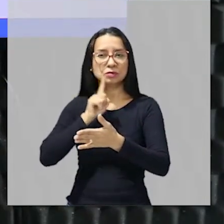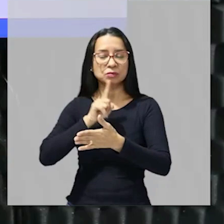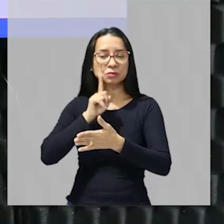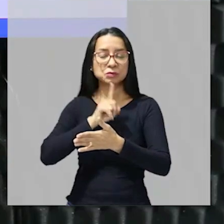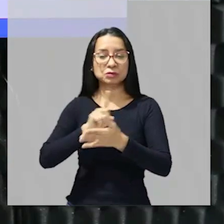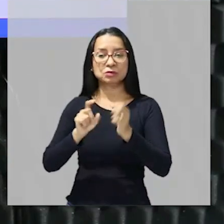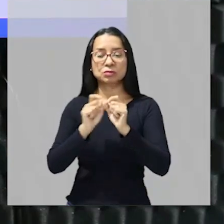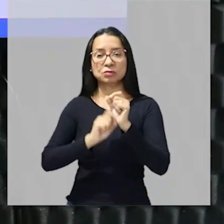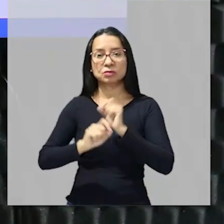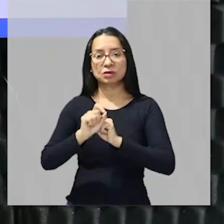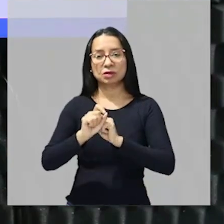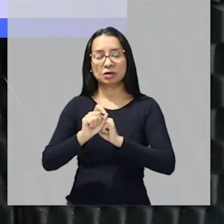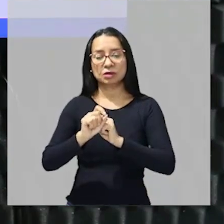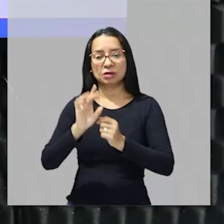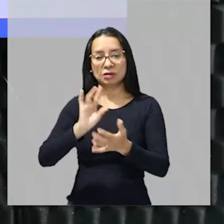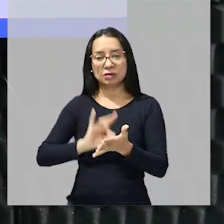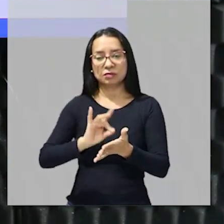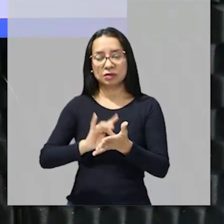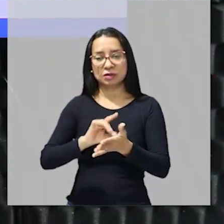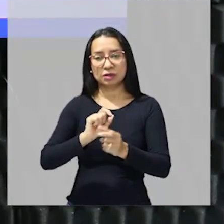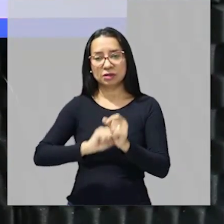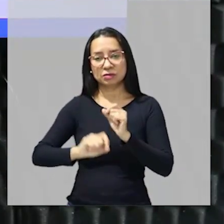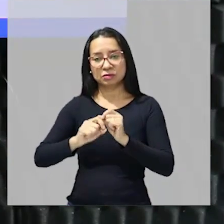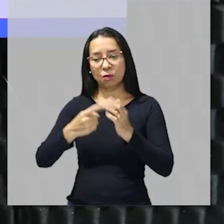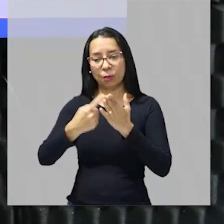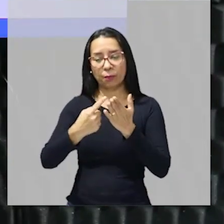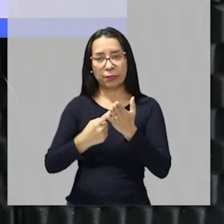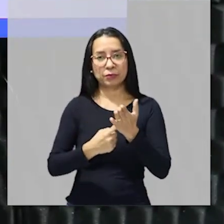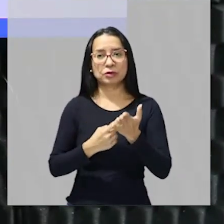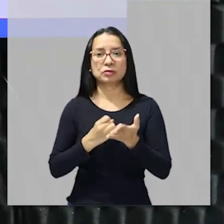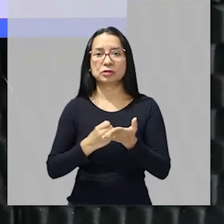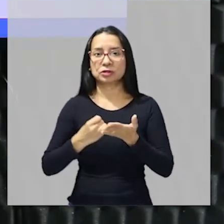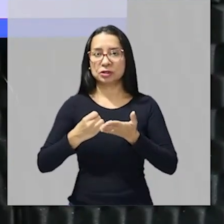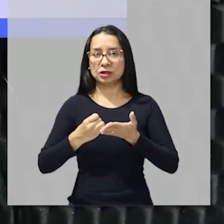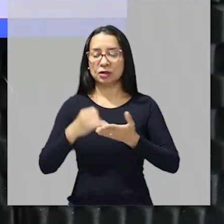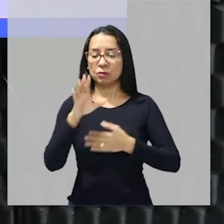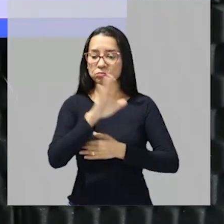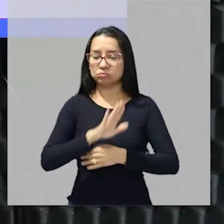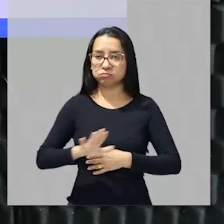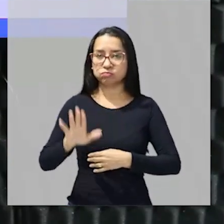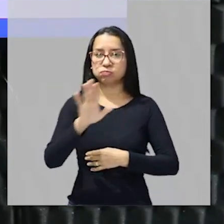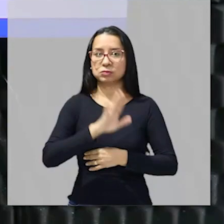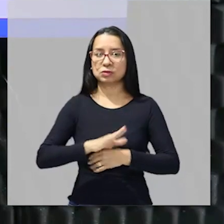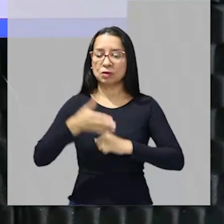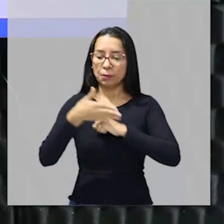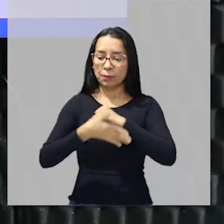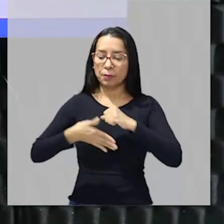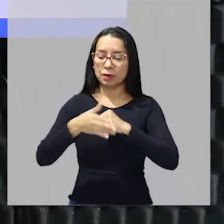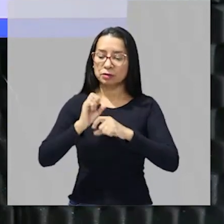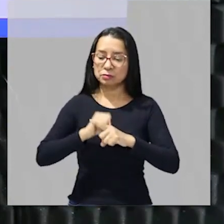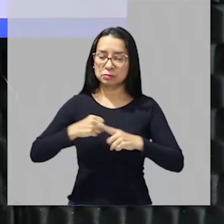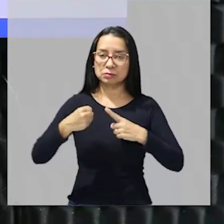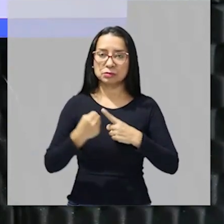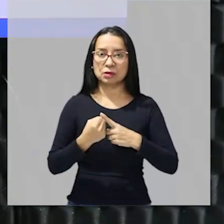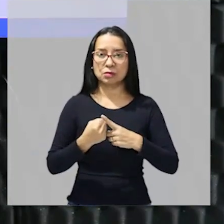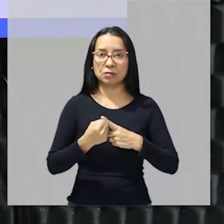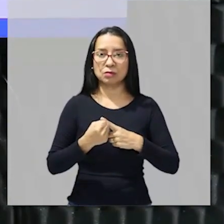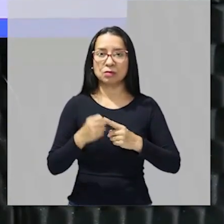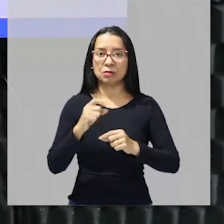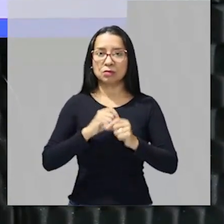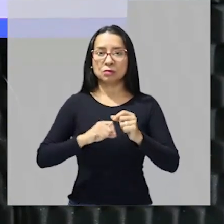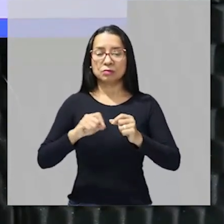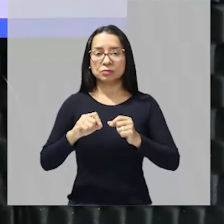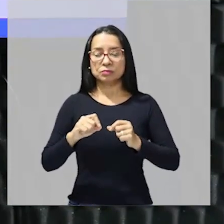Fidel acabou, na verdade, até mesmo do seu projeto inicial nacionalista, de base social, Fidel